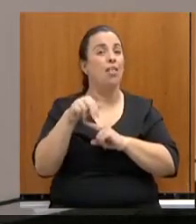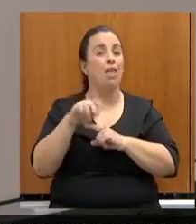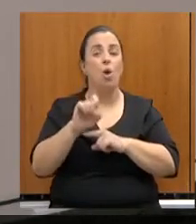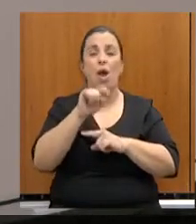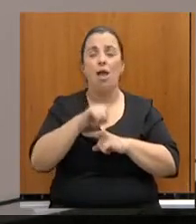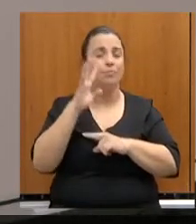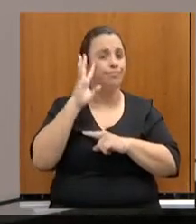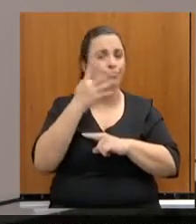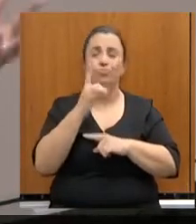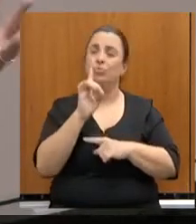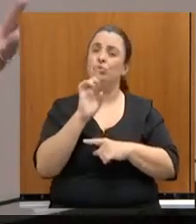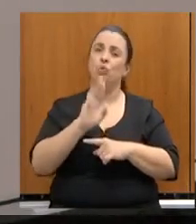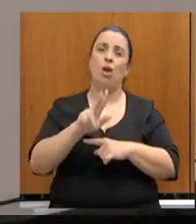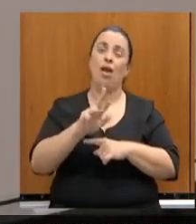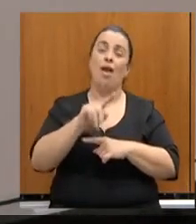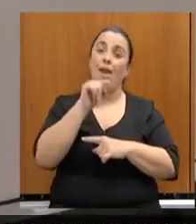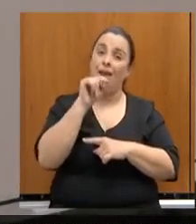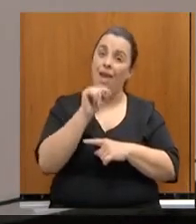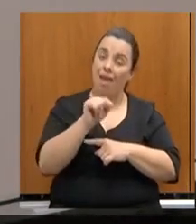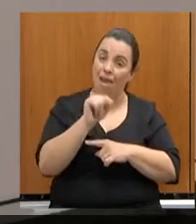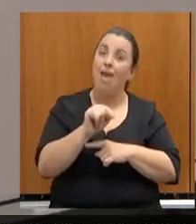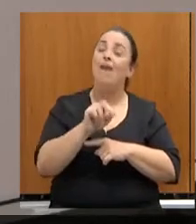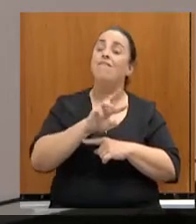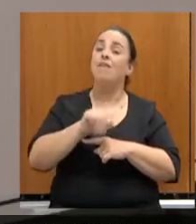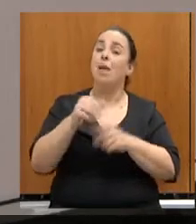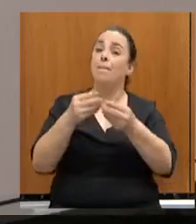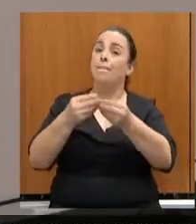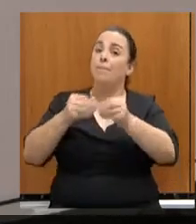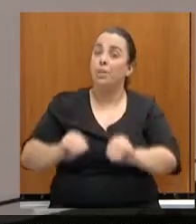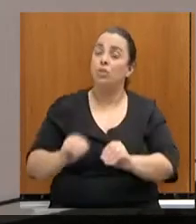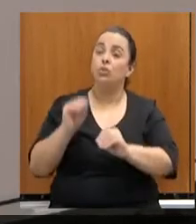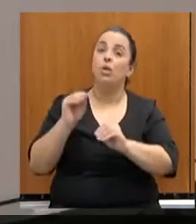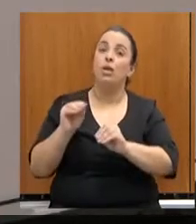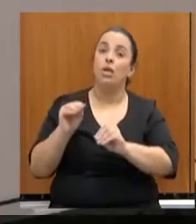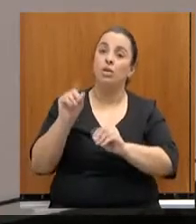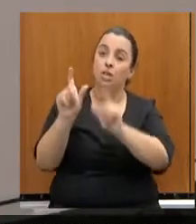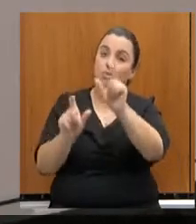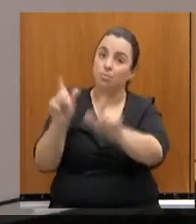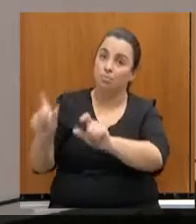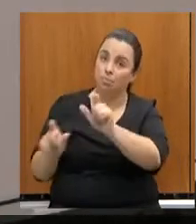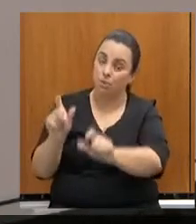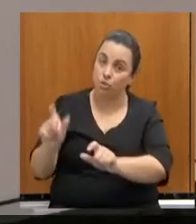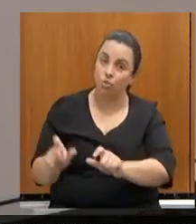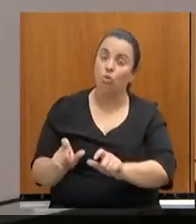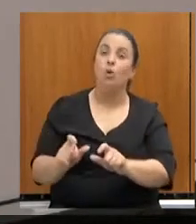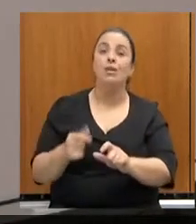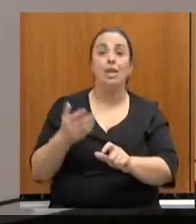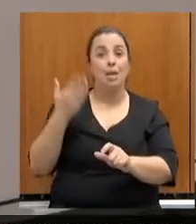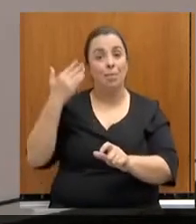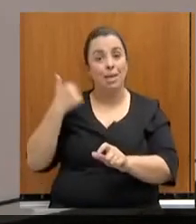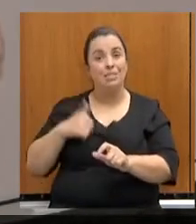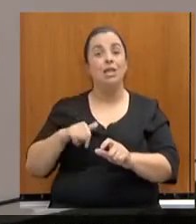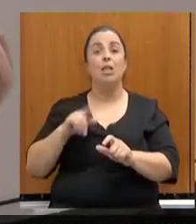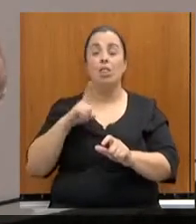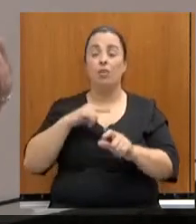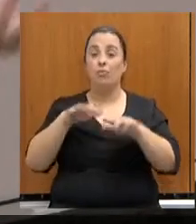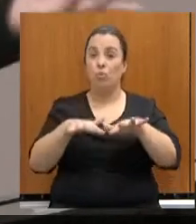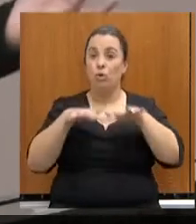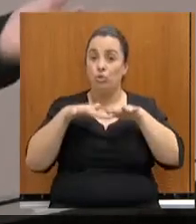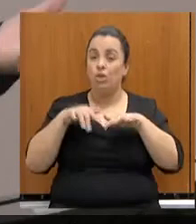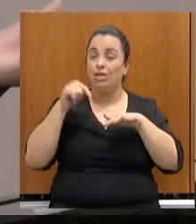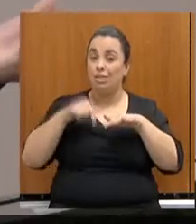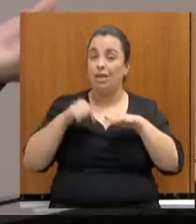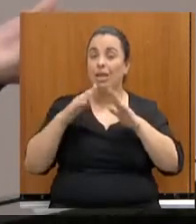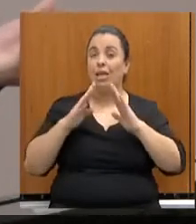sim a impactar na vida das pessoas e aquilo que nós concluímos numa audiência aqui na casa é o dinheiro de um